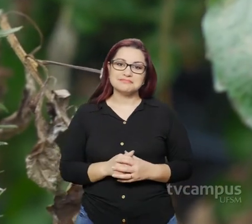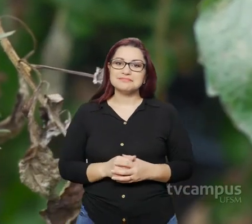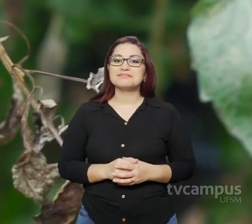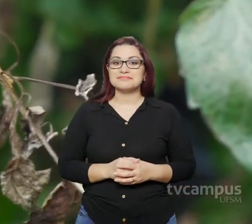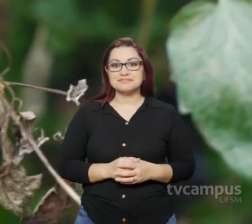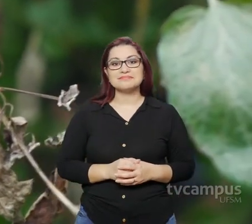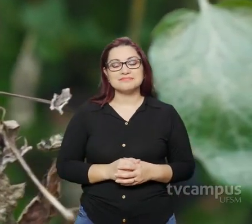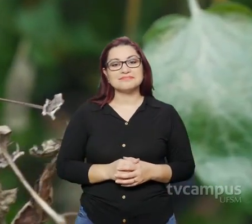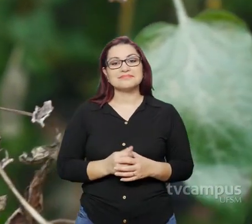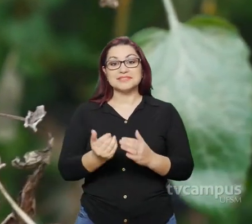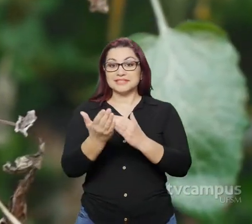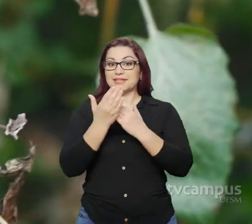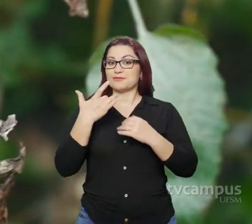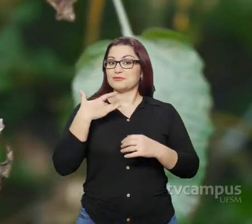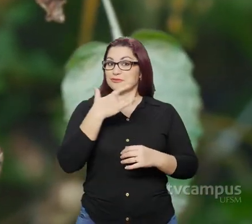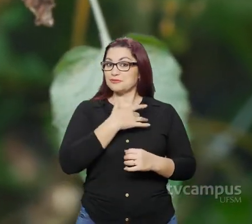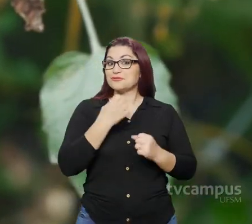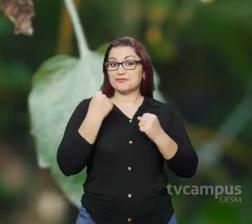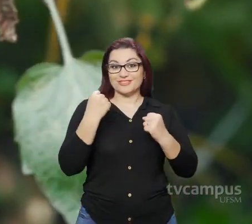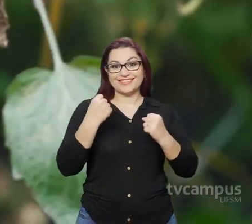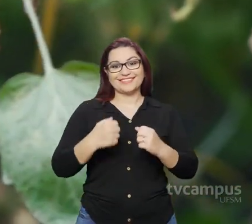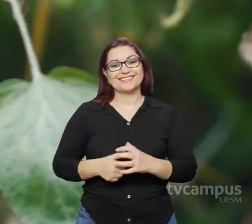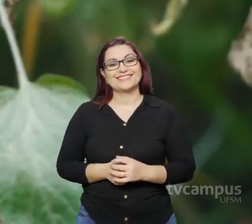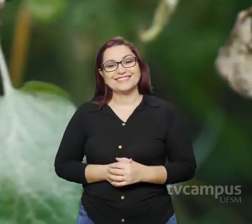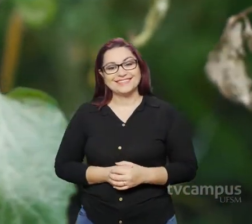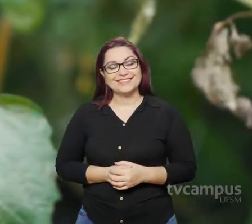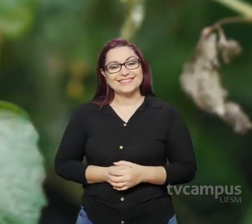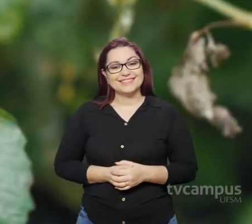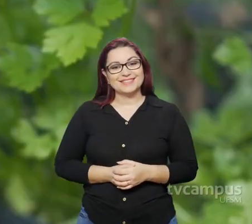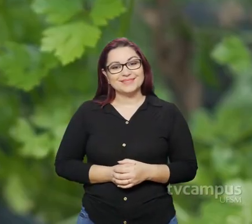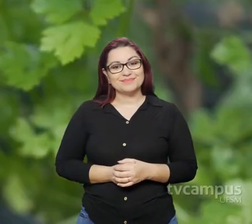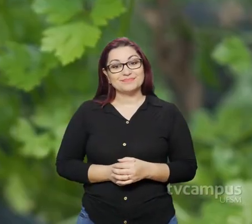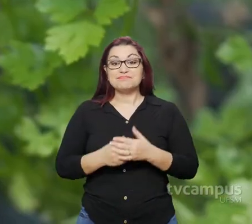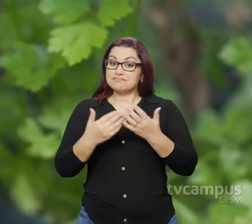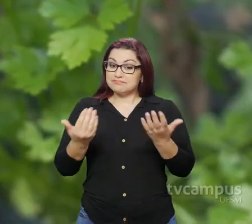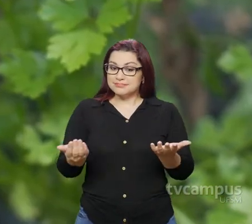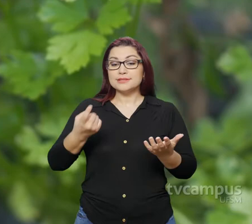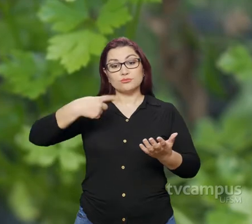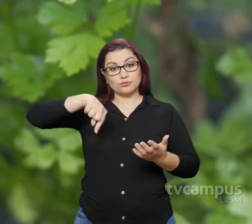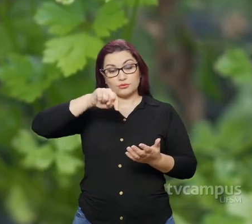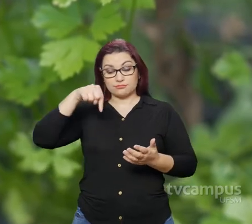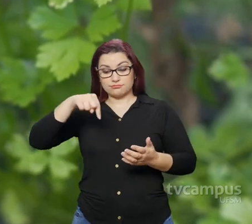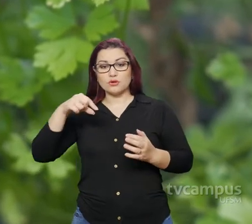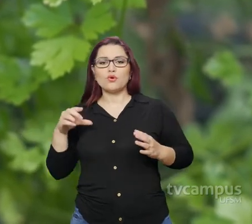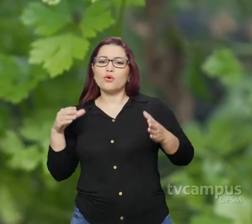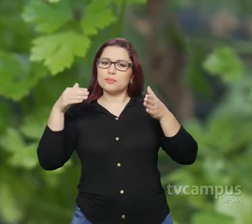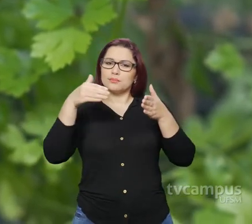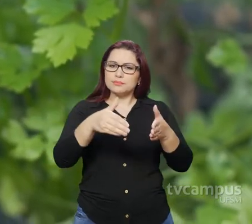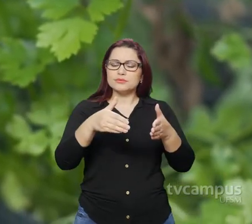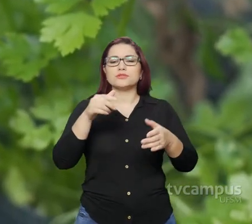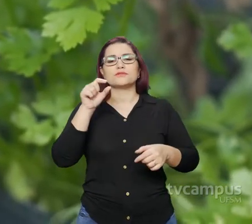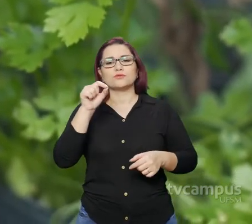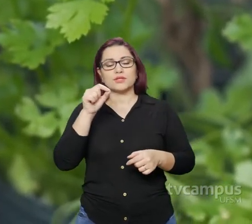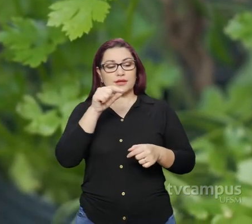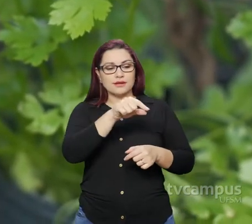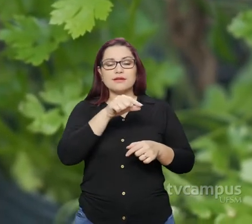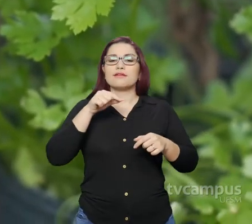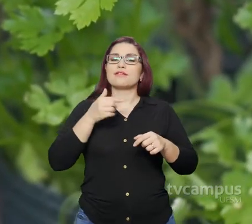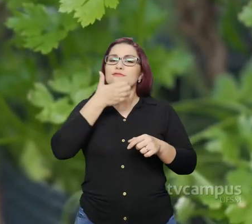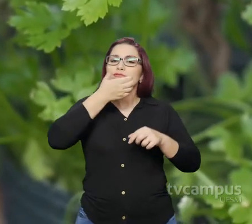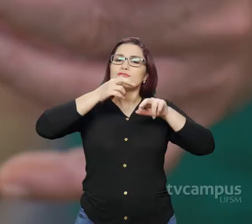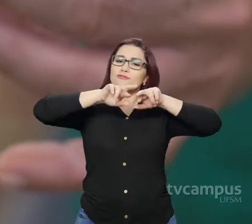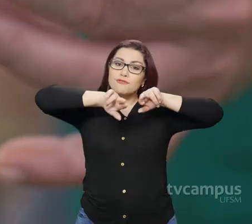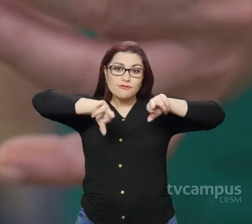6. A proposta do sítio é essa, a diversidade e novidade. O que procura a feira ou vai na